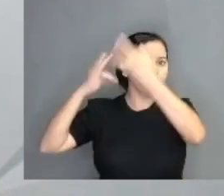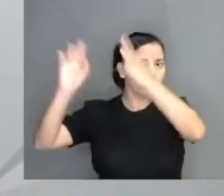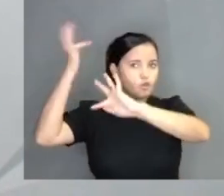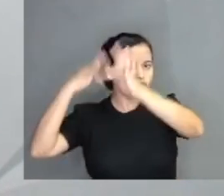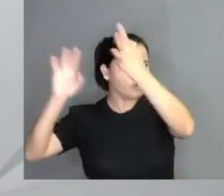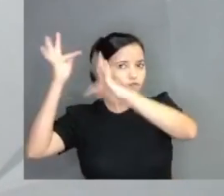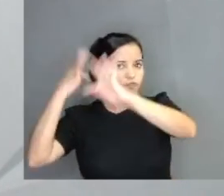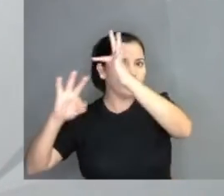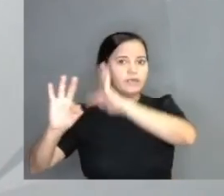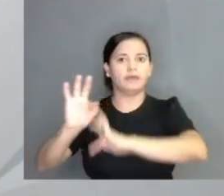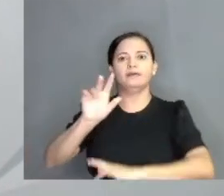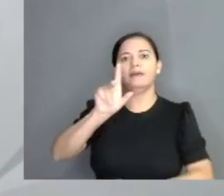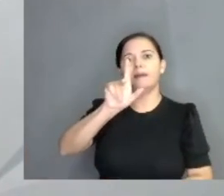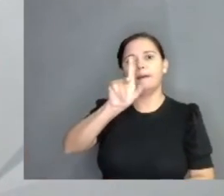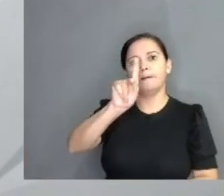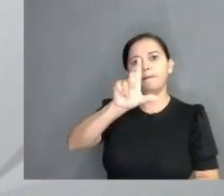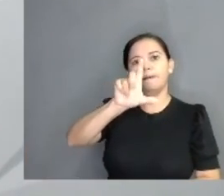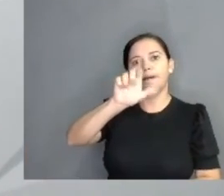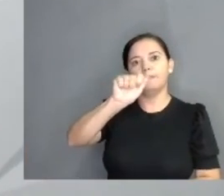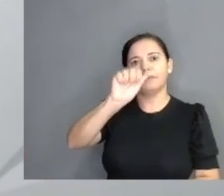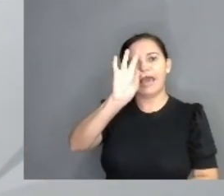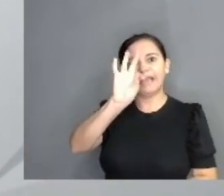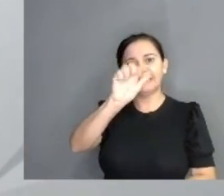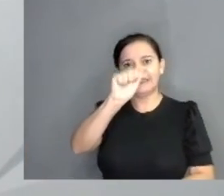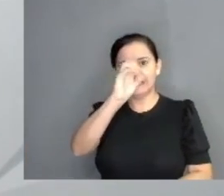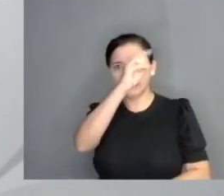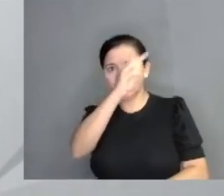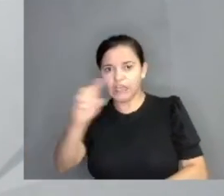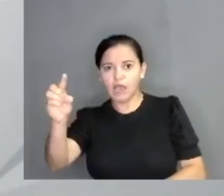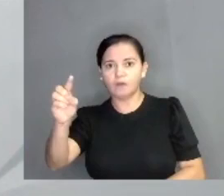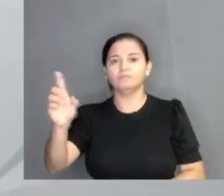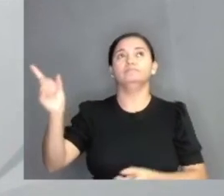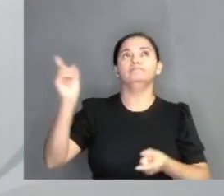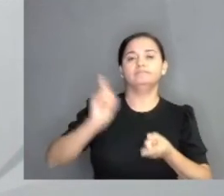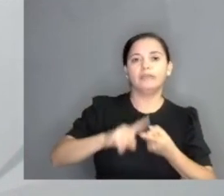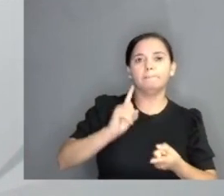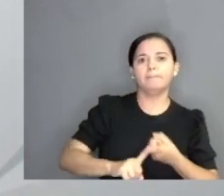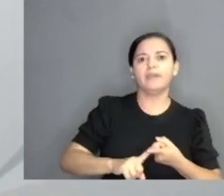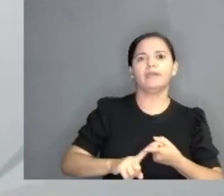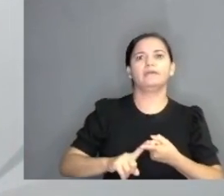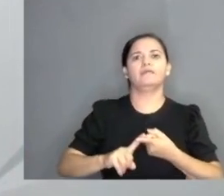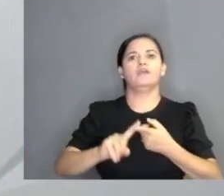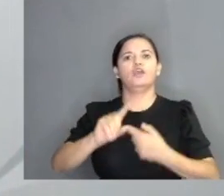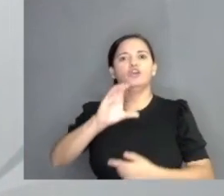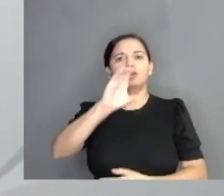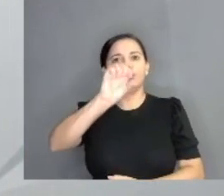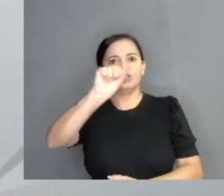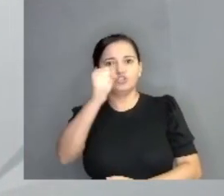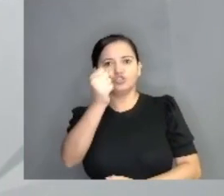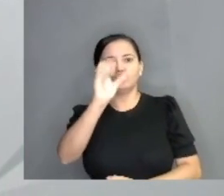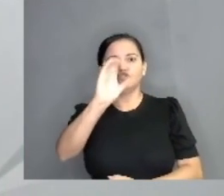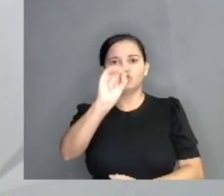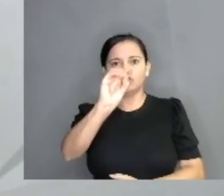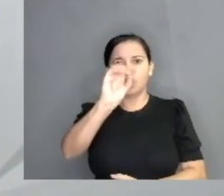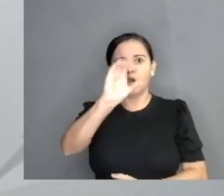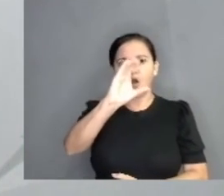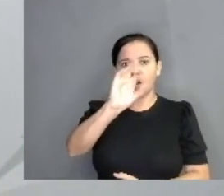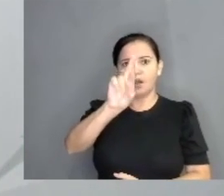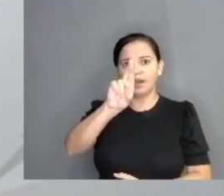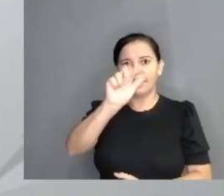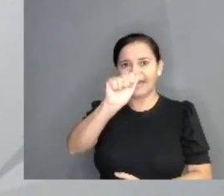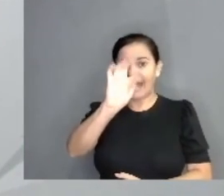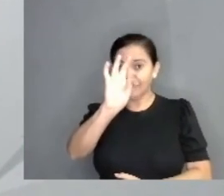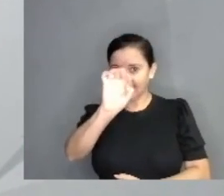a filosofia de Sócrates, dessa vez sendo relida, dessa